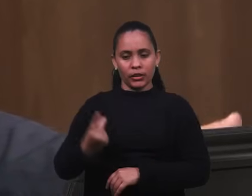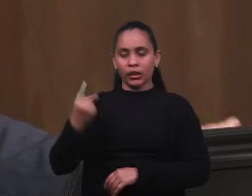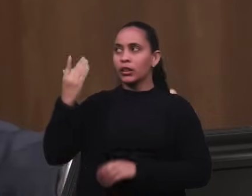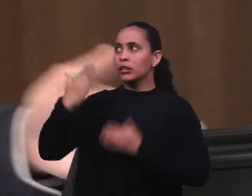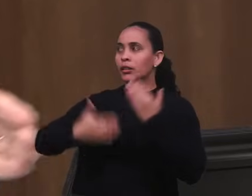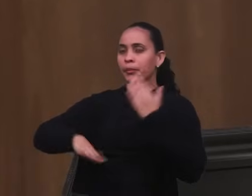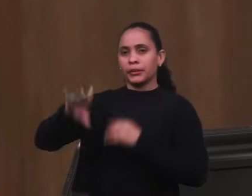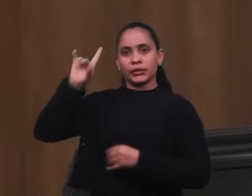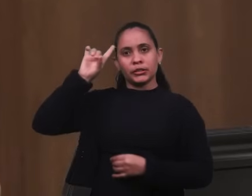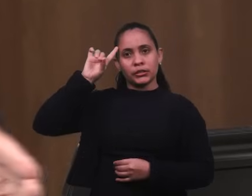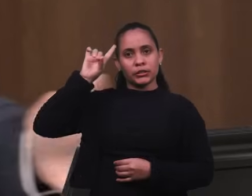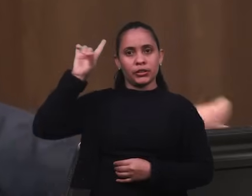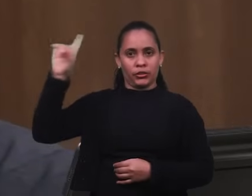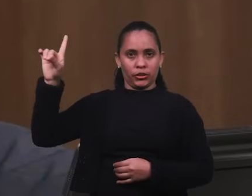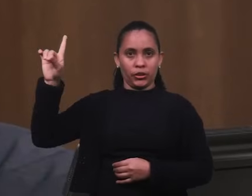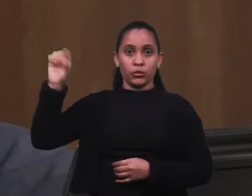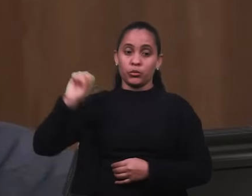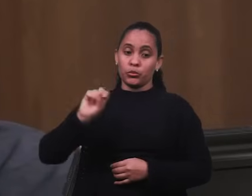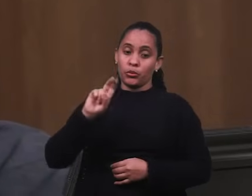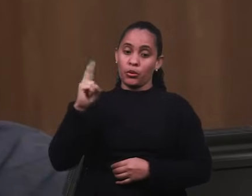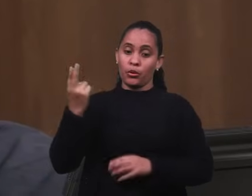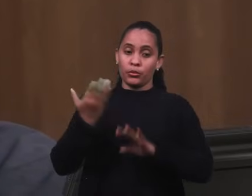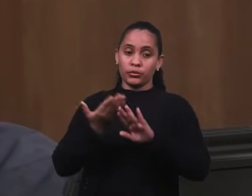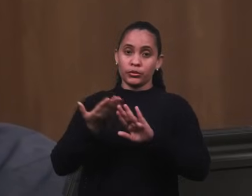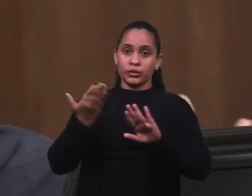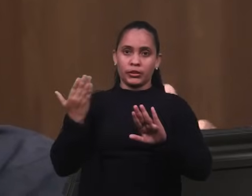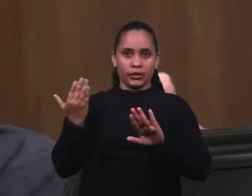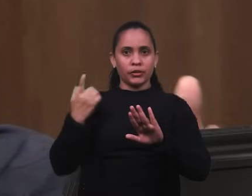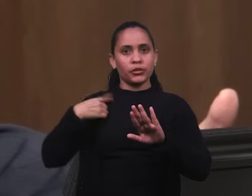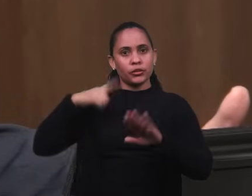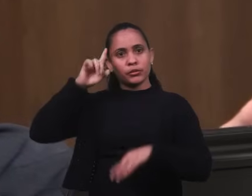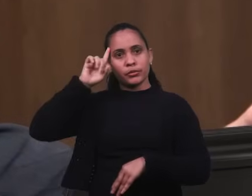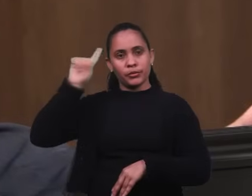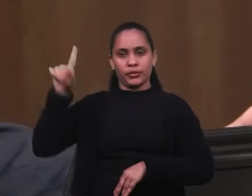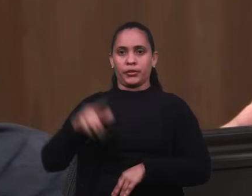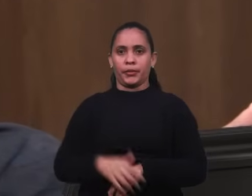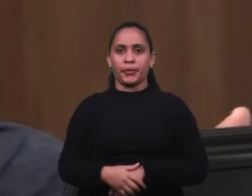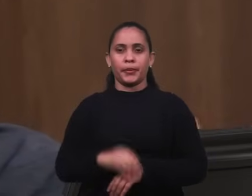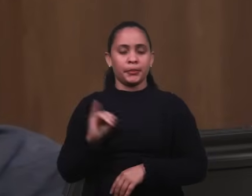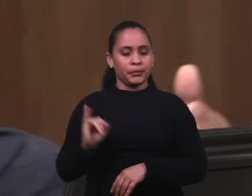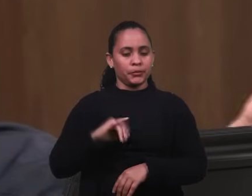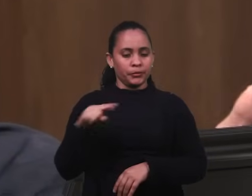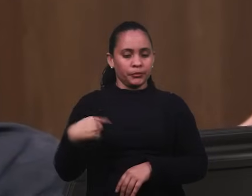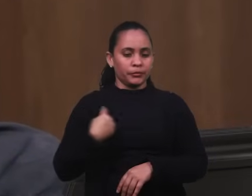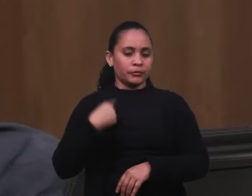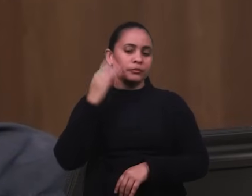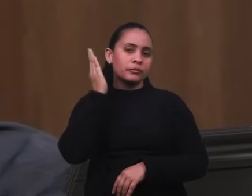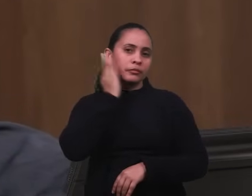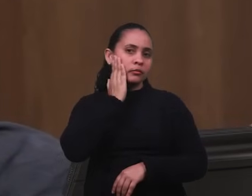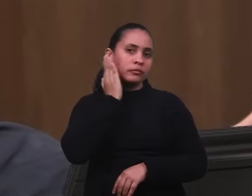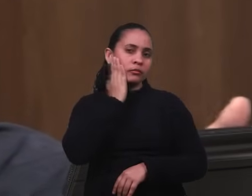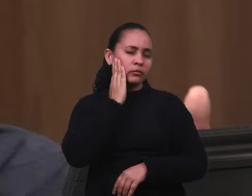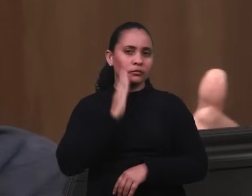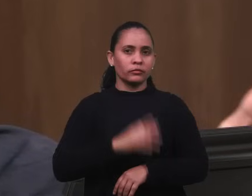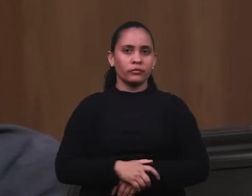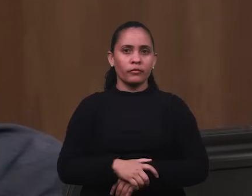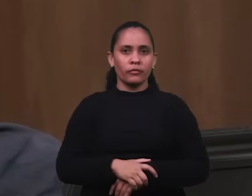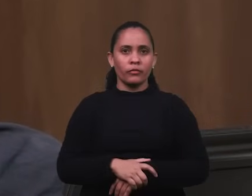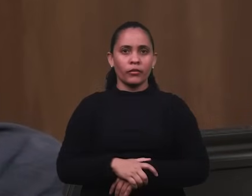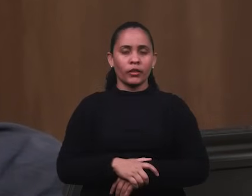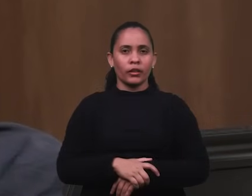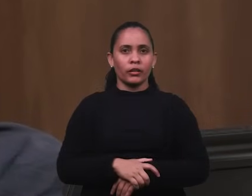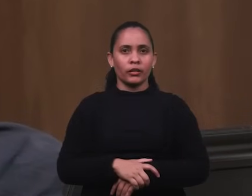presença de Deus ou a vida eterna distante do Senhor. Então é importante a gente entender que são teorias filosóficas,